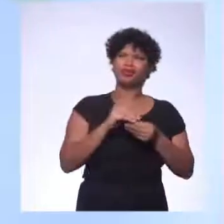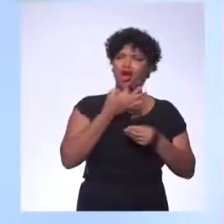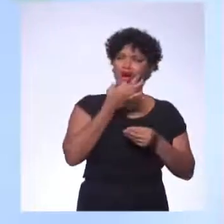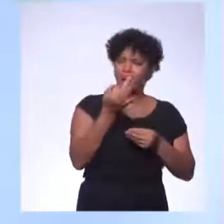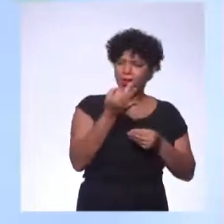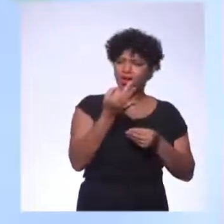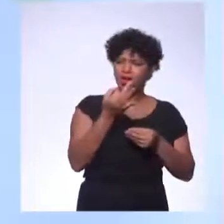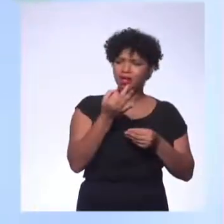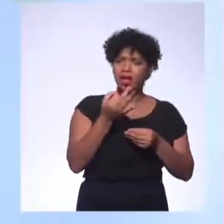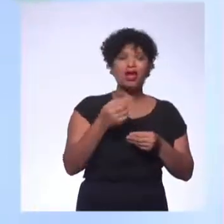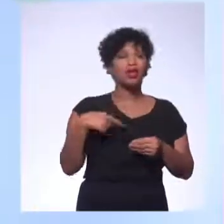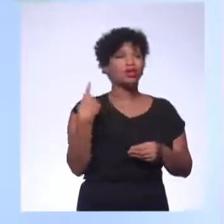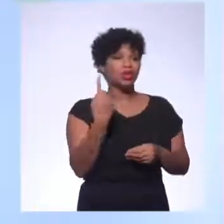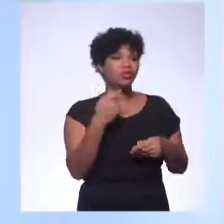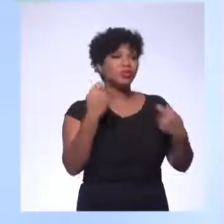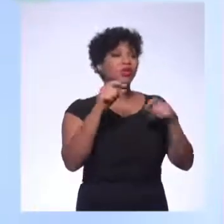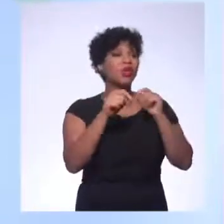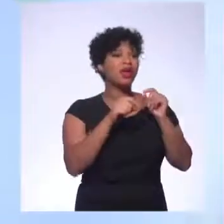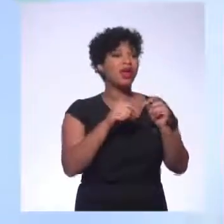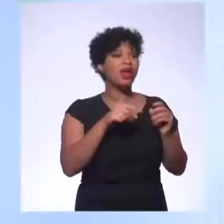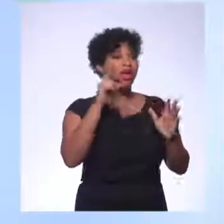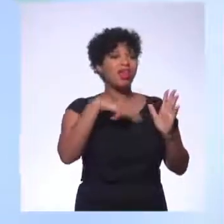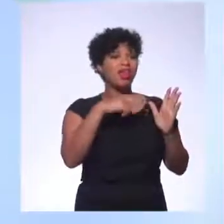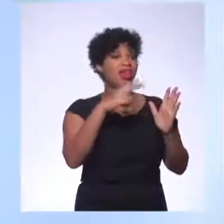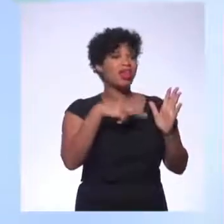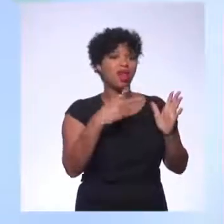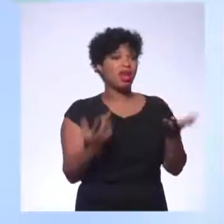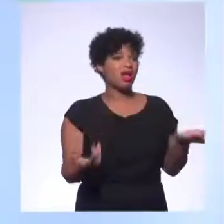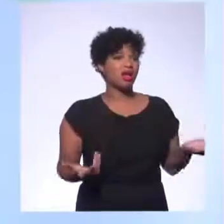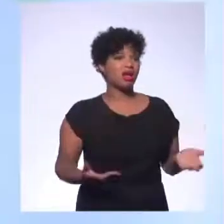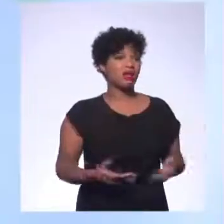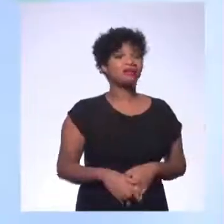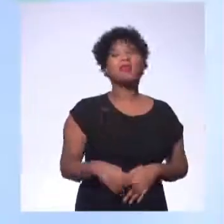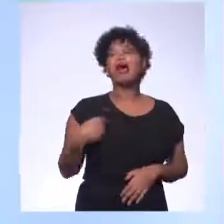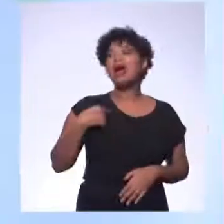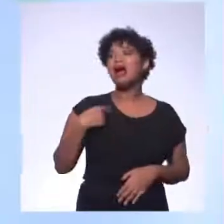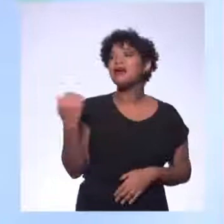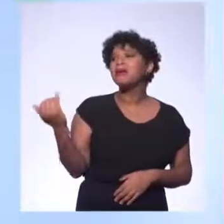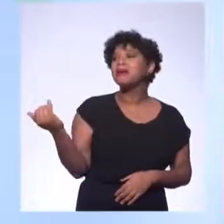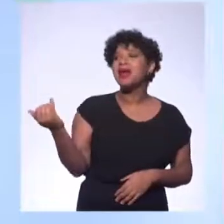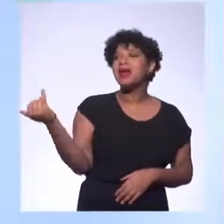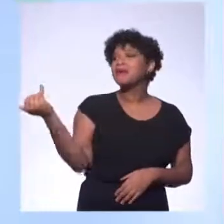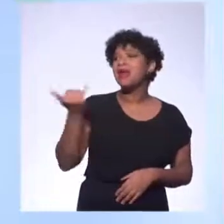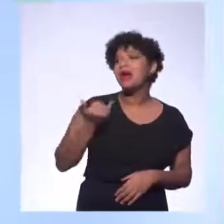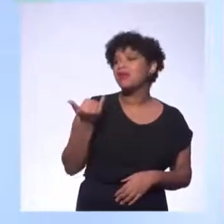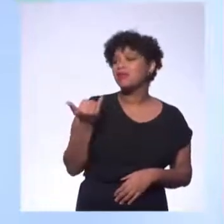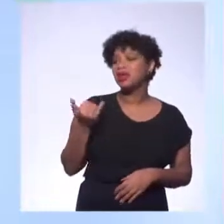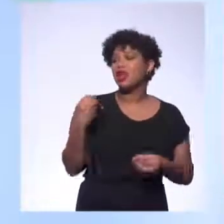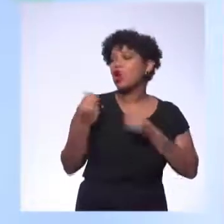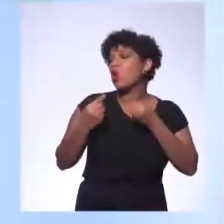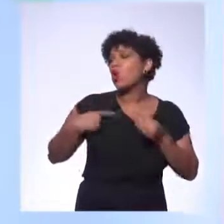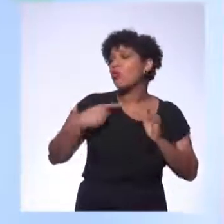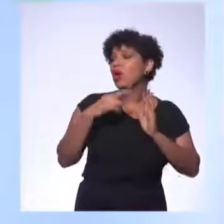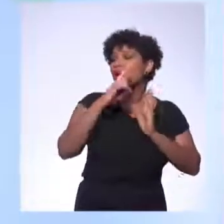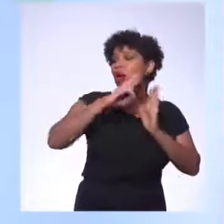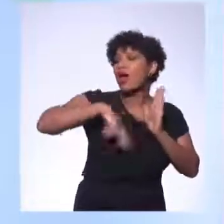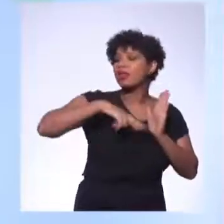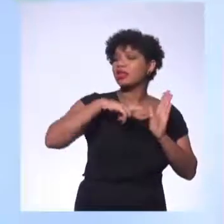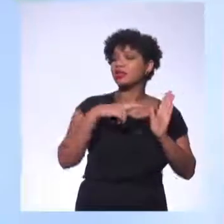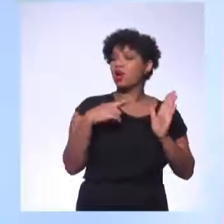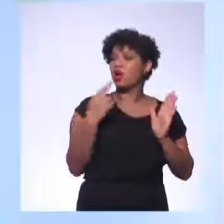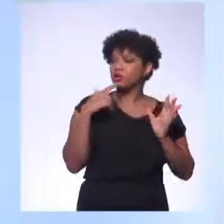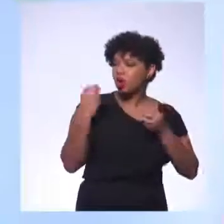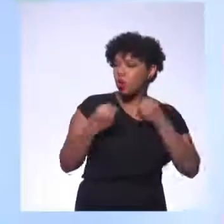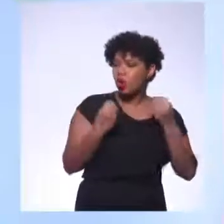gente precisa ler. Né? Às vezes o aluno vinha para mim e pedia, ai, professora, me dá um esquema para fazer uma redação. E a gente vê na